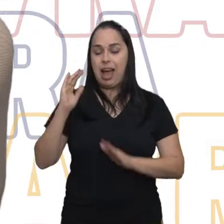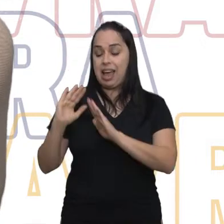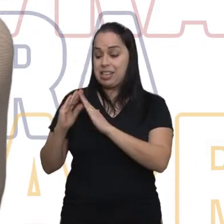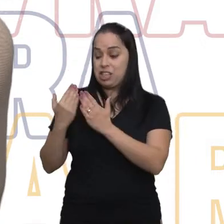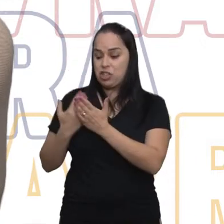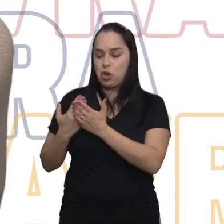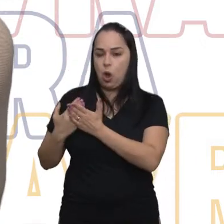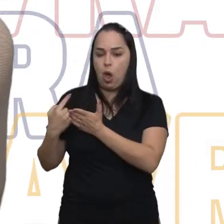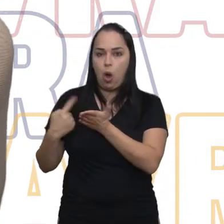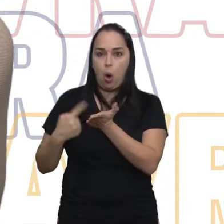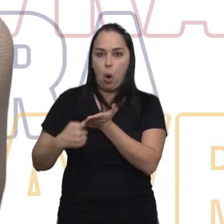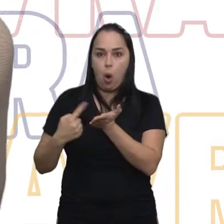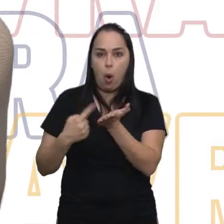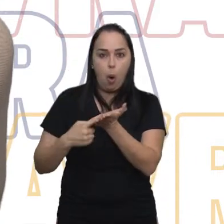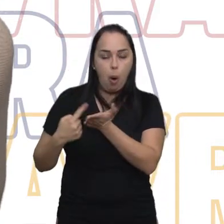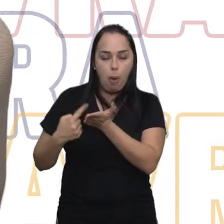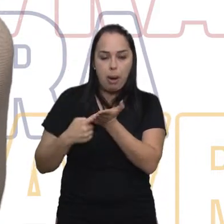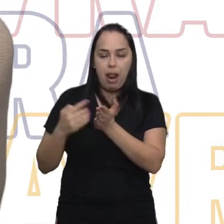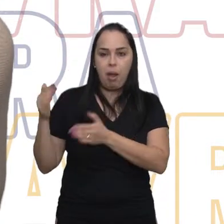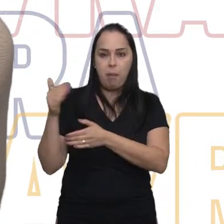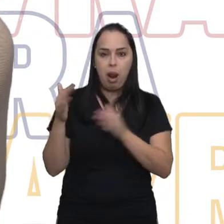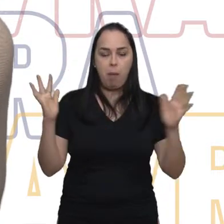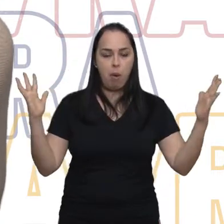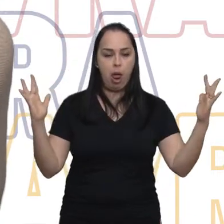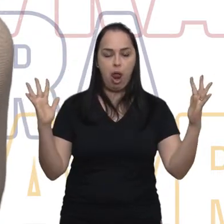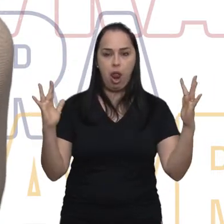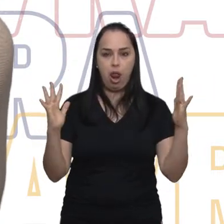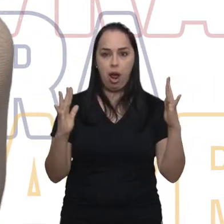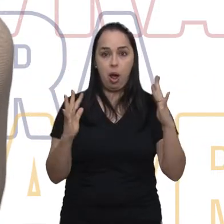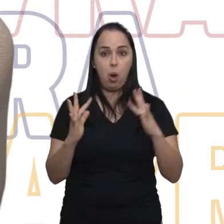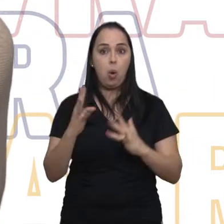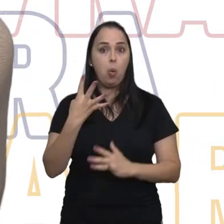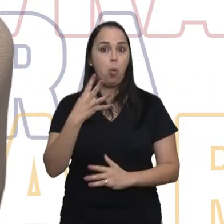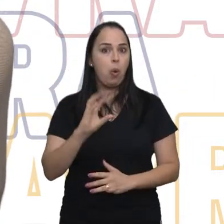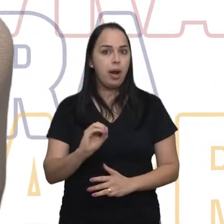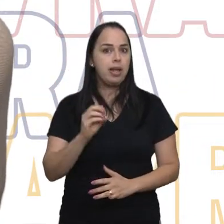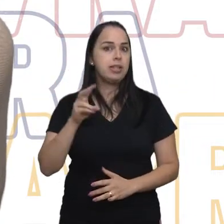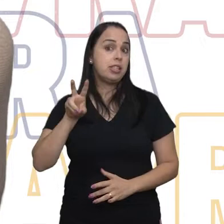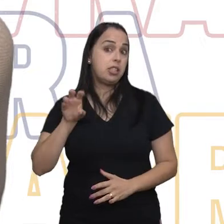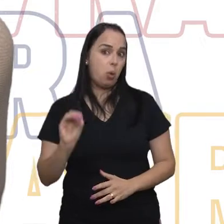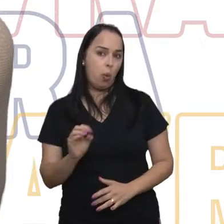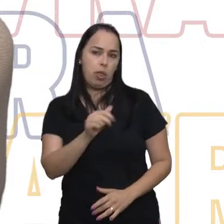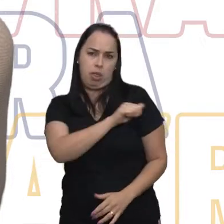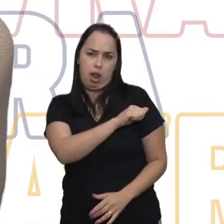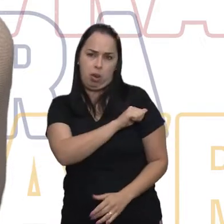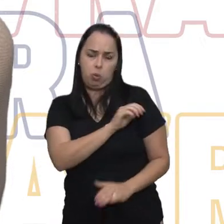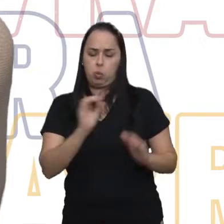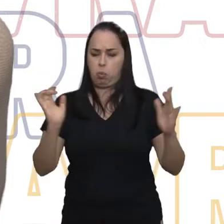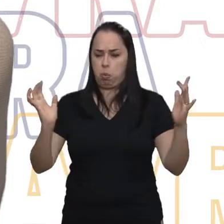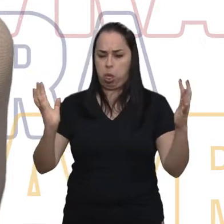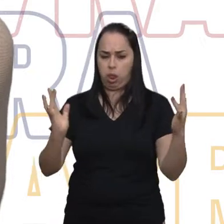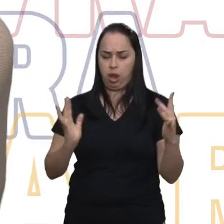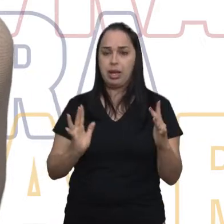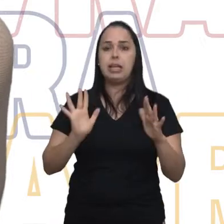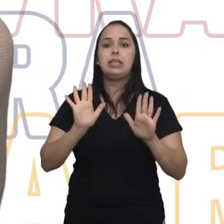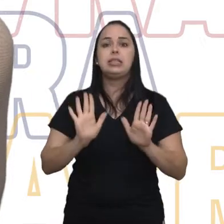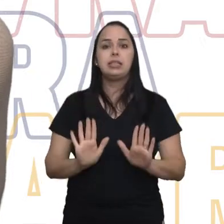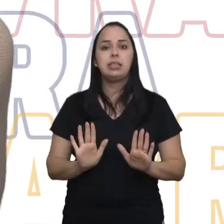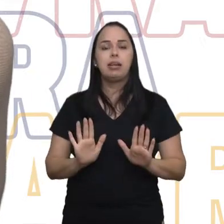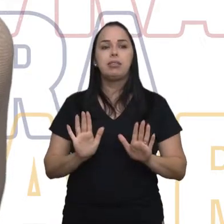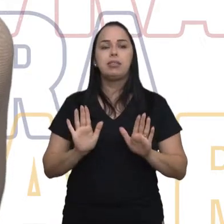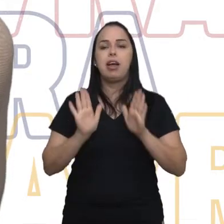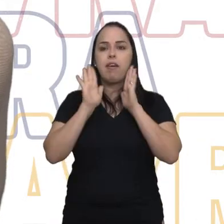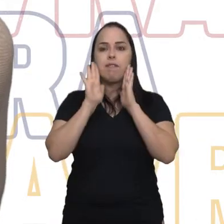era agendamento assim, às vezes de 2, 3 no mesmo dia, com 40, 50 alunos. Então, você ter